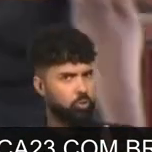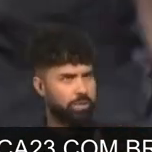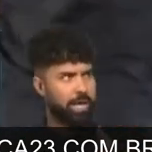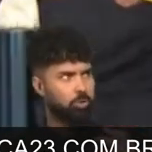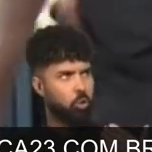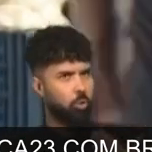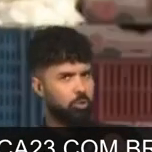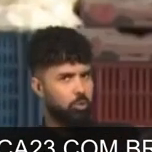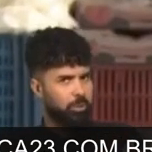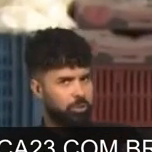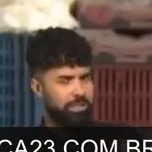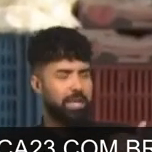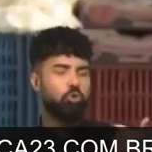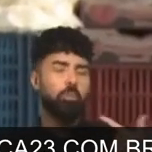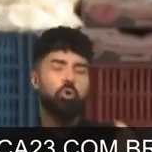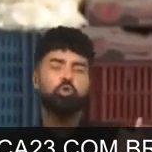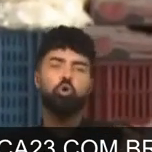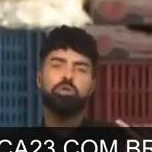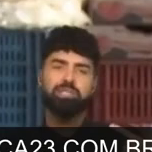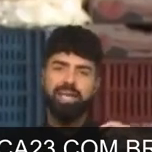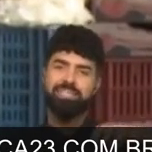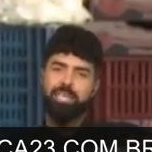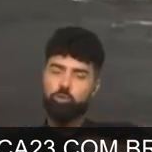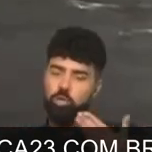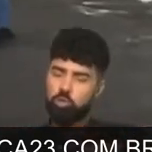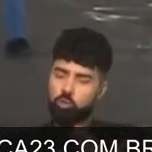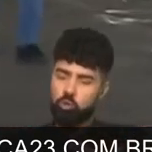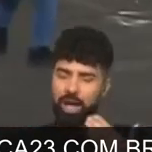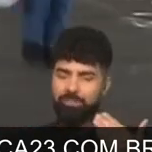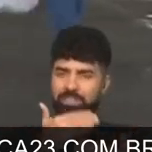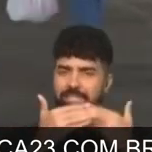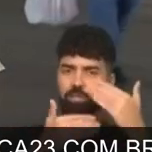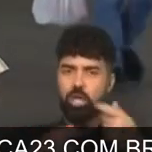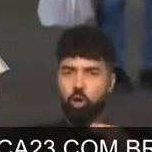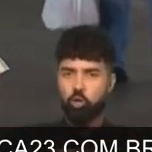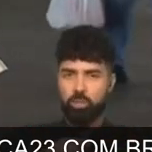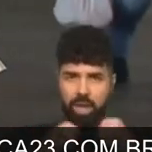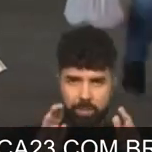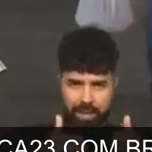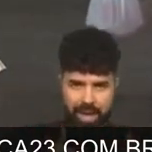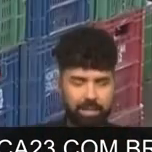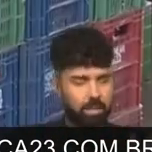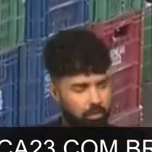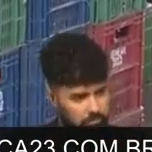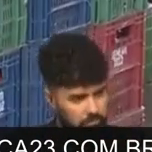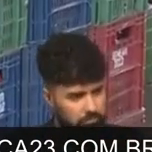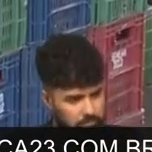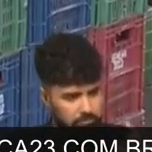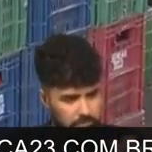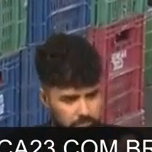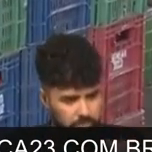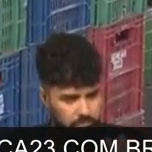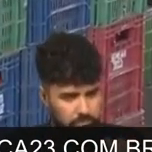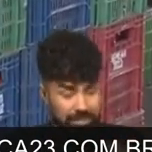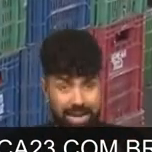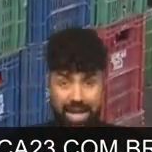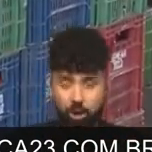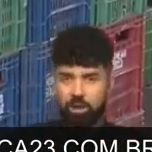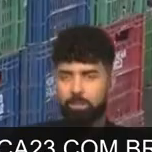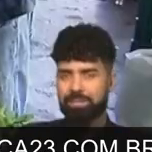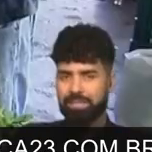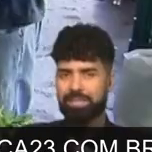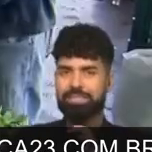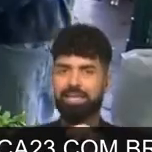o Centro de Estudos Avançados em Economia Aplicada começou a fazer o levantamento, que agora tem parceria com a